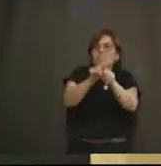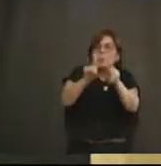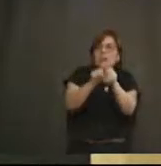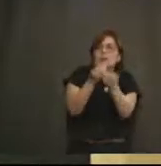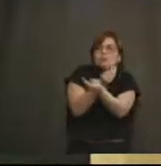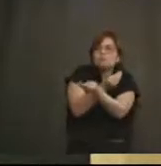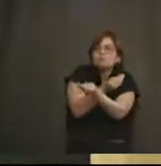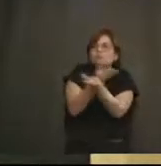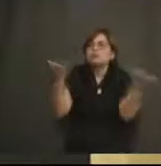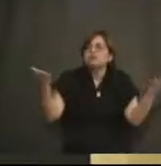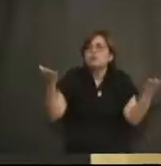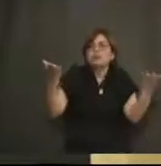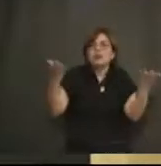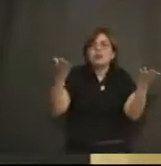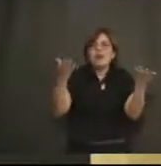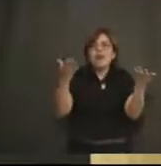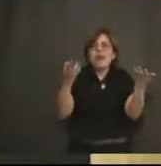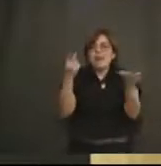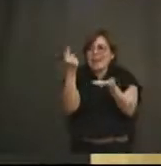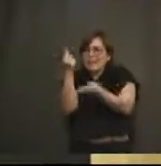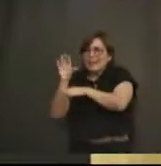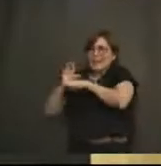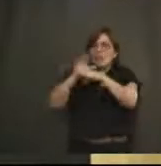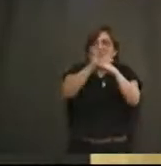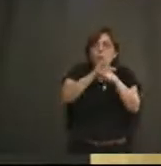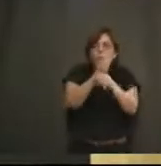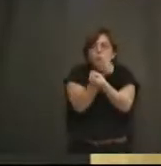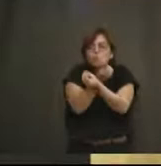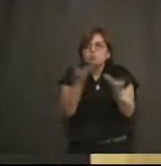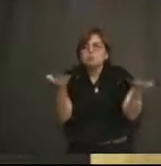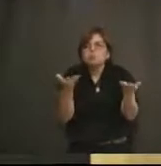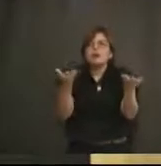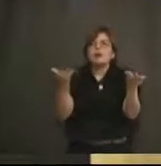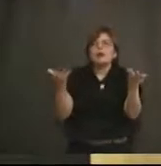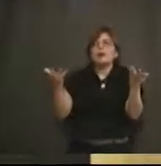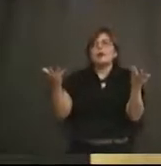a educação, na distribuição de recursos para a pesquisa.